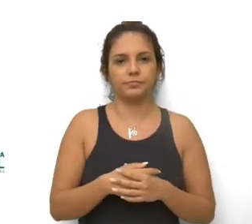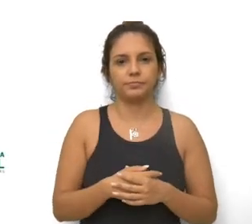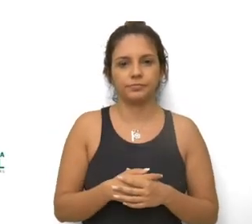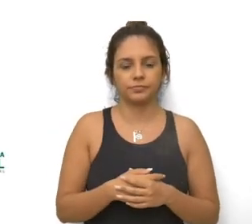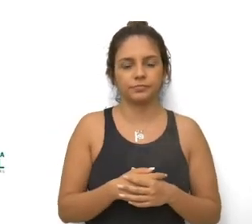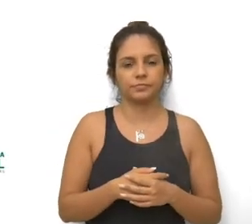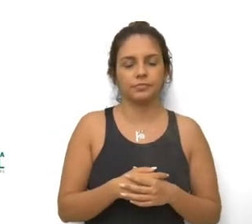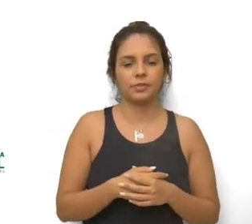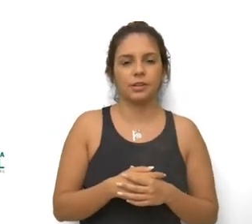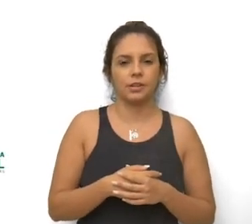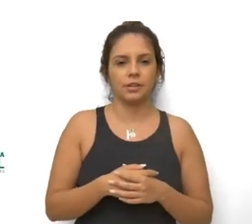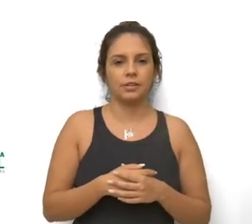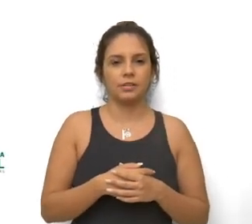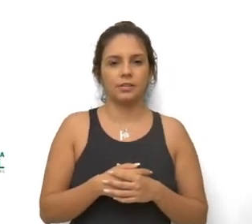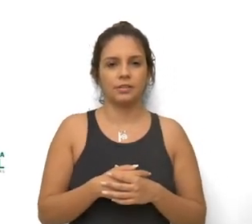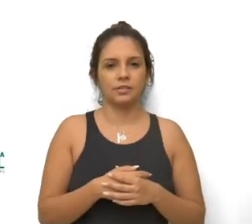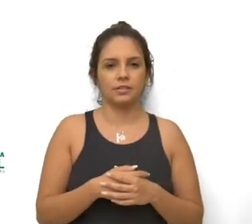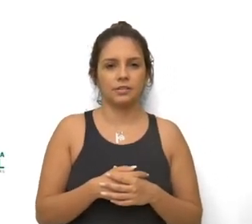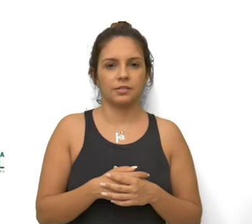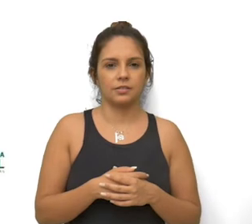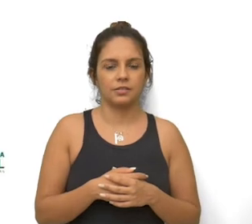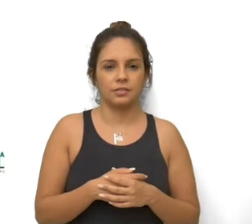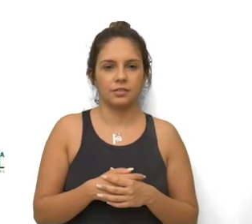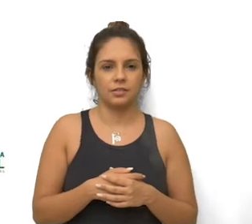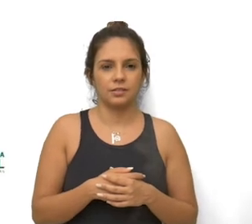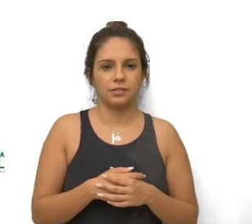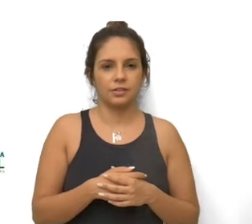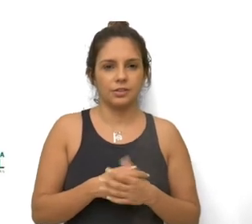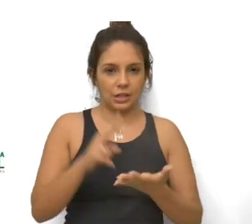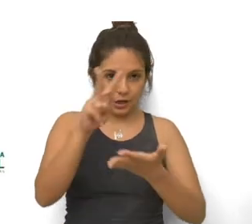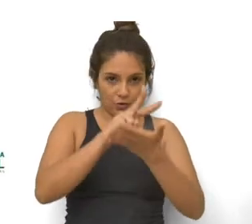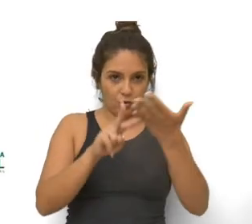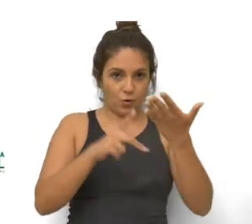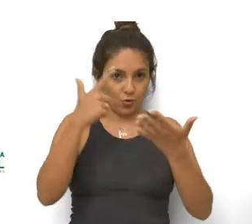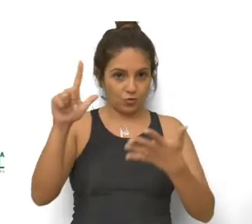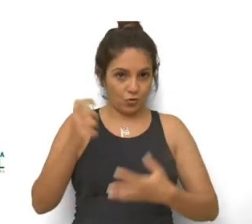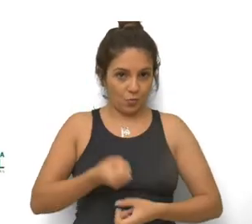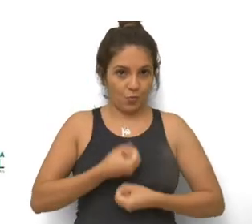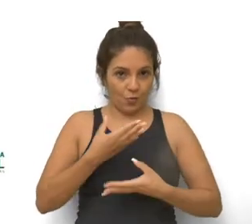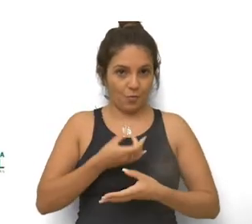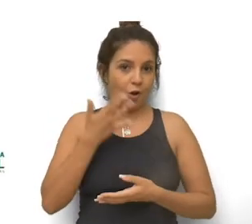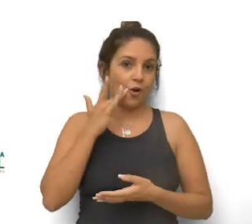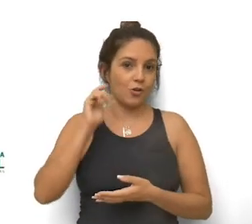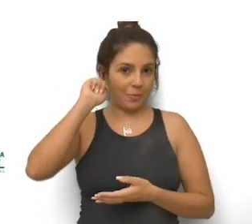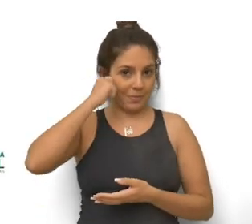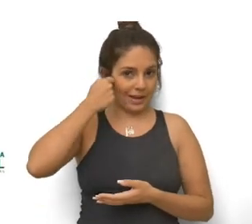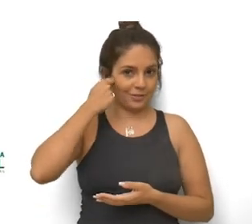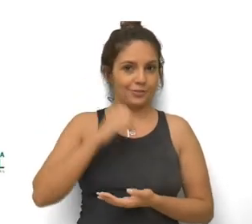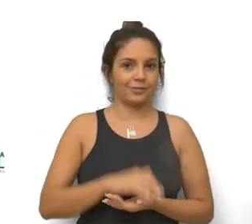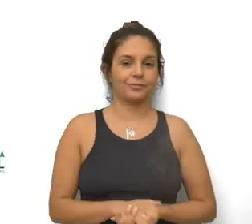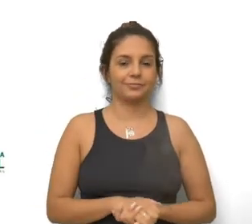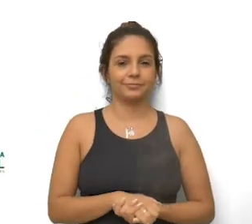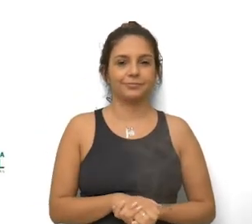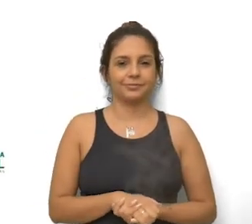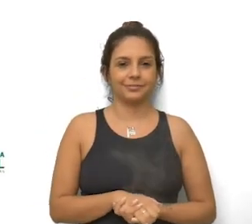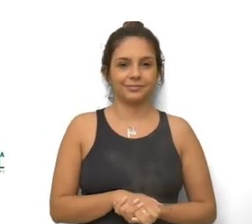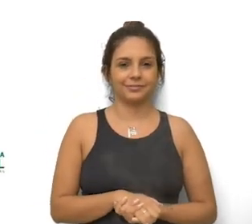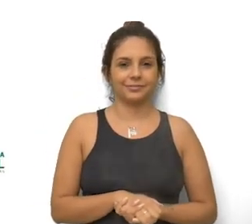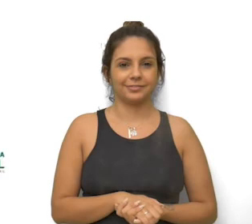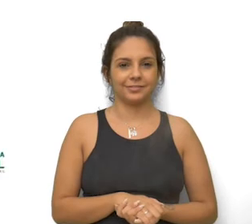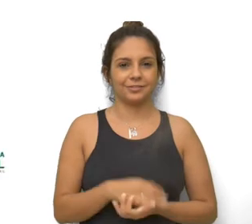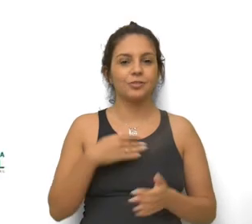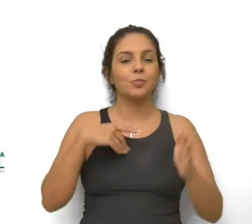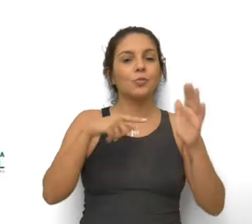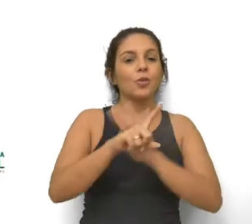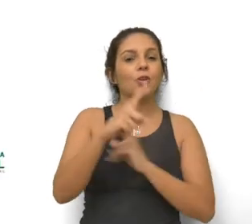pergunto, talvez agora a gente pudesse dar uma lida no poema de Ouro Preto, o que vocês acham? Eu acho ótimo, inclusive a pergunta minha é